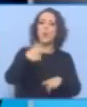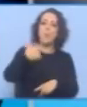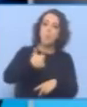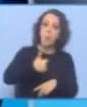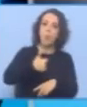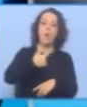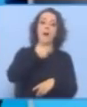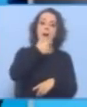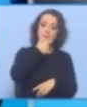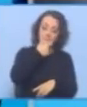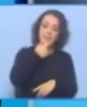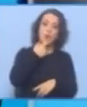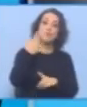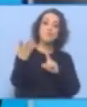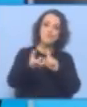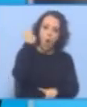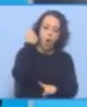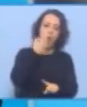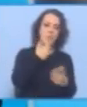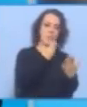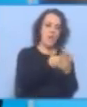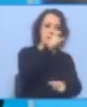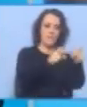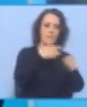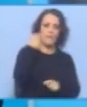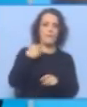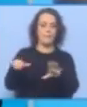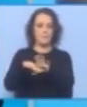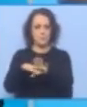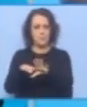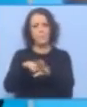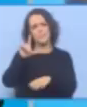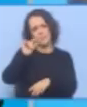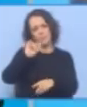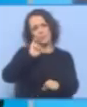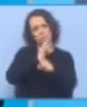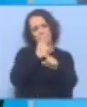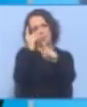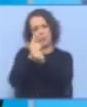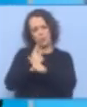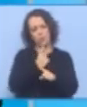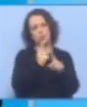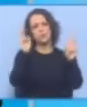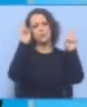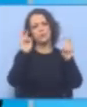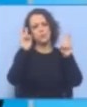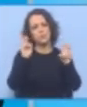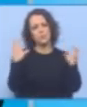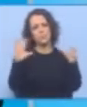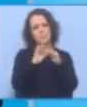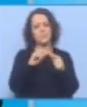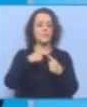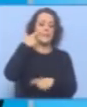como aquela que incentiva a participação dos jovens e também outro aspecto que tem a ver com aquela questão